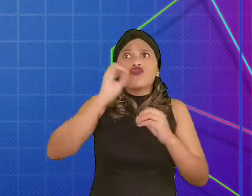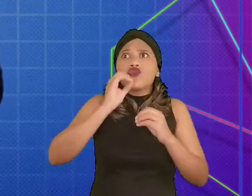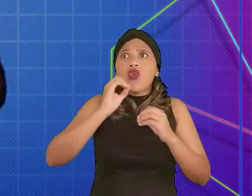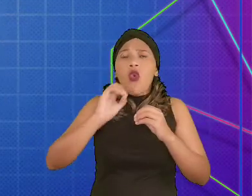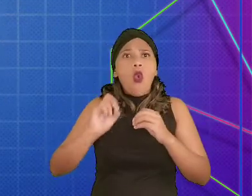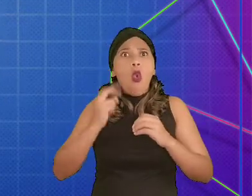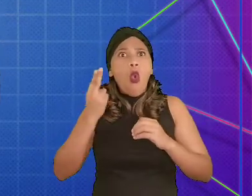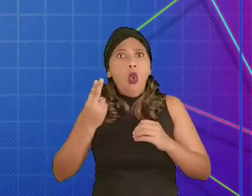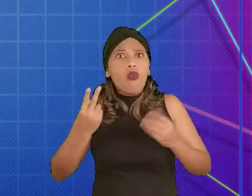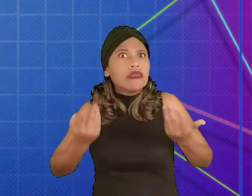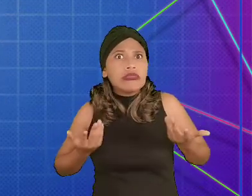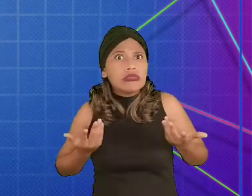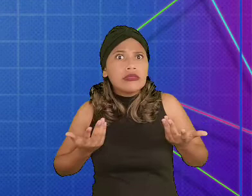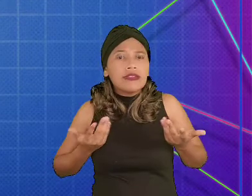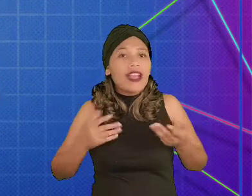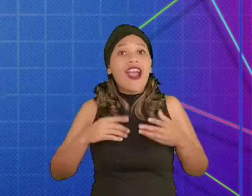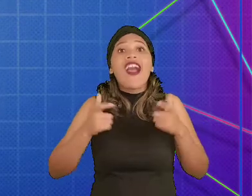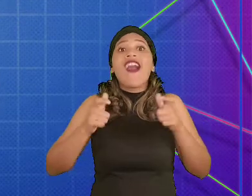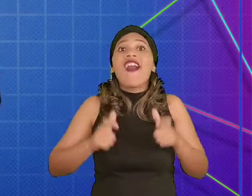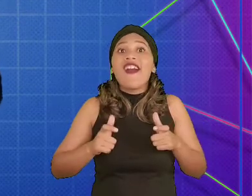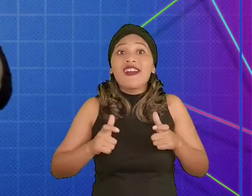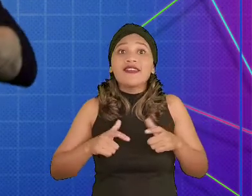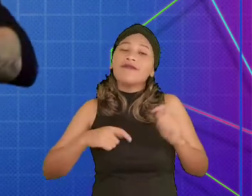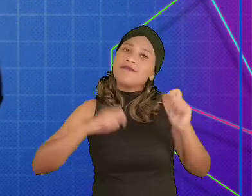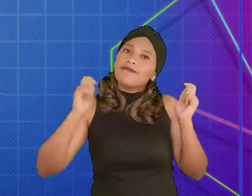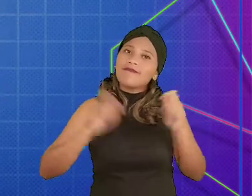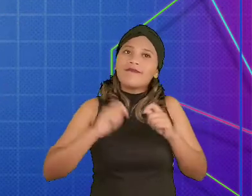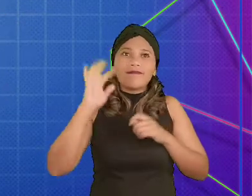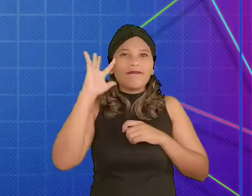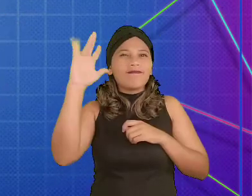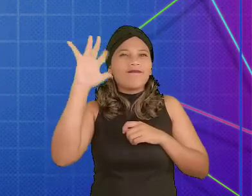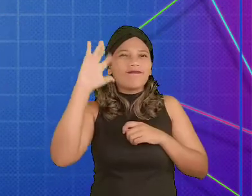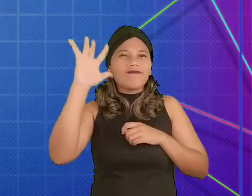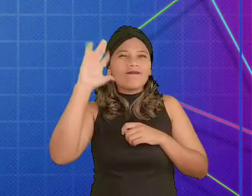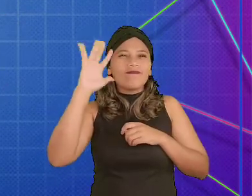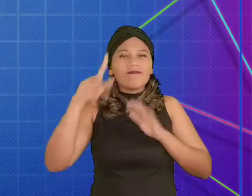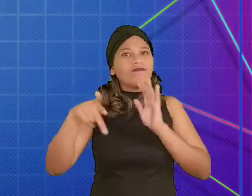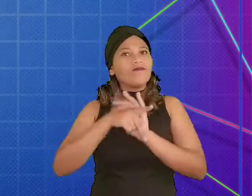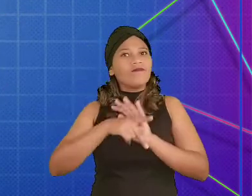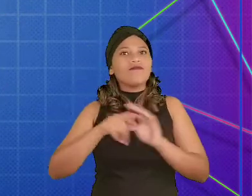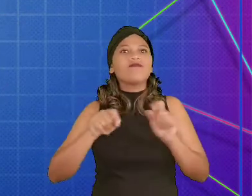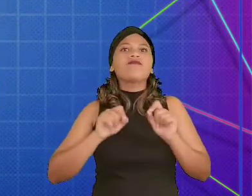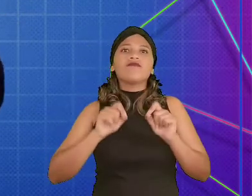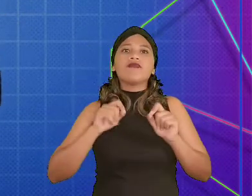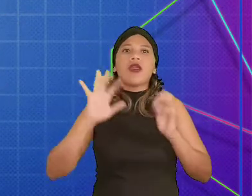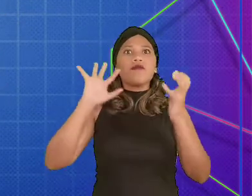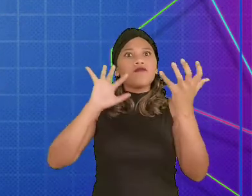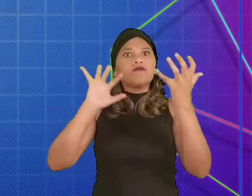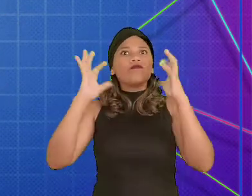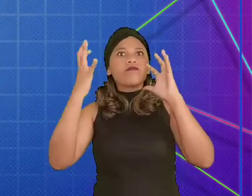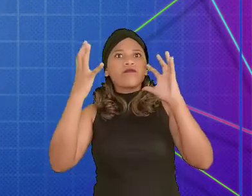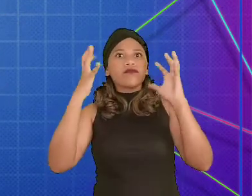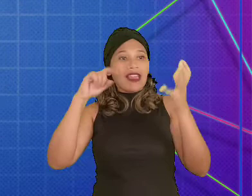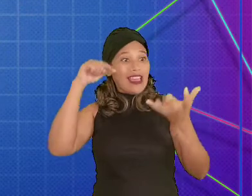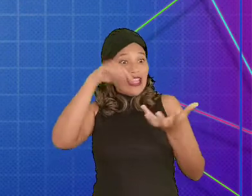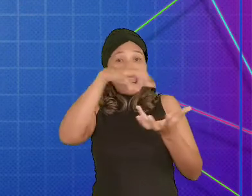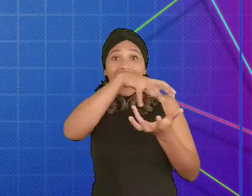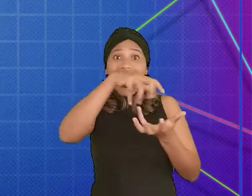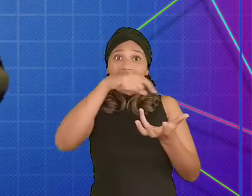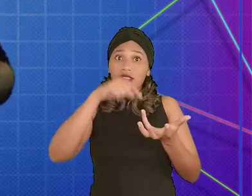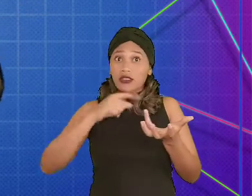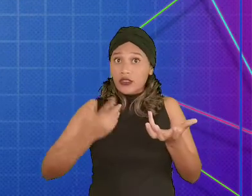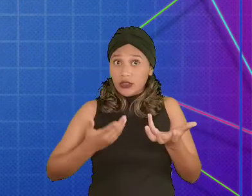lugar ele se encontra no universo que ocupa? Isso poderá trazer diversas ideias para os habitantes e os fenômenos climáticos que acontecem